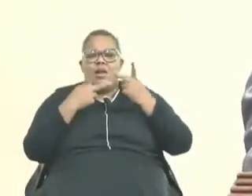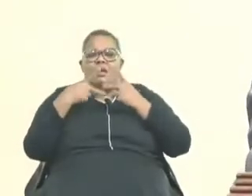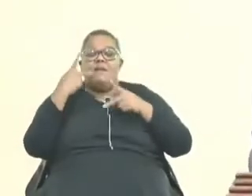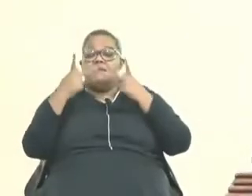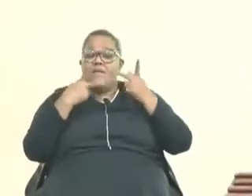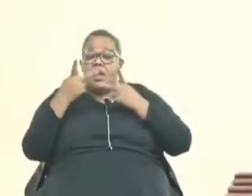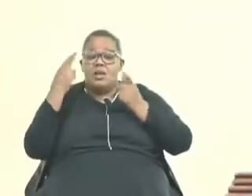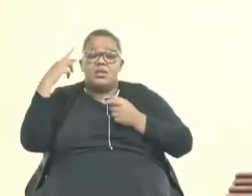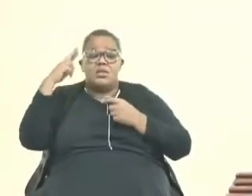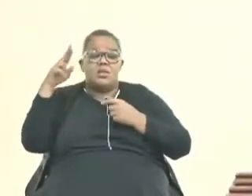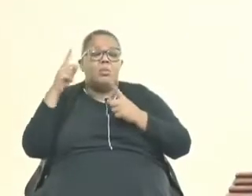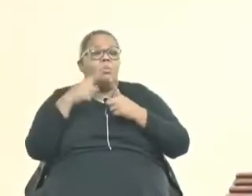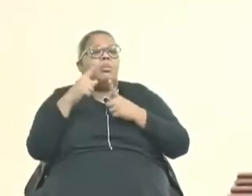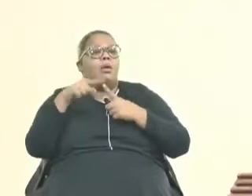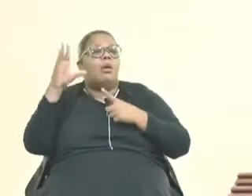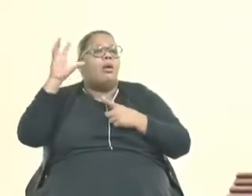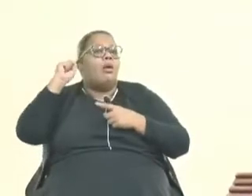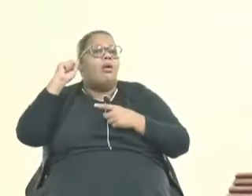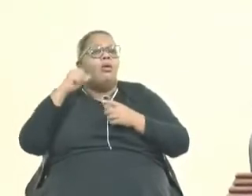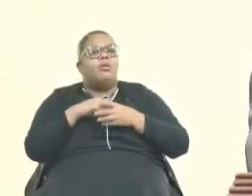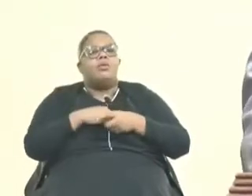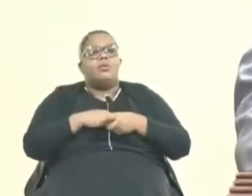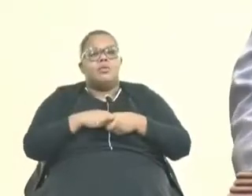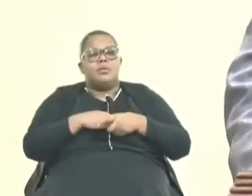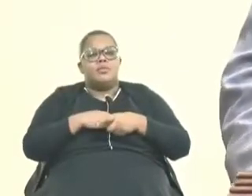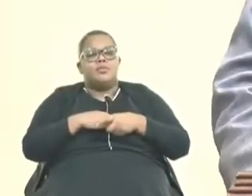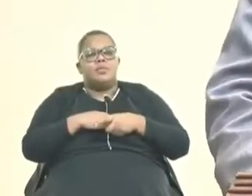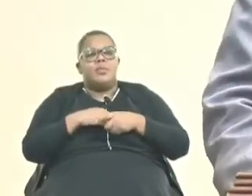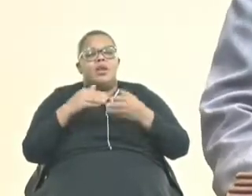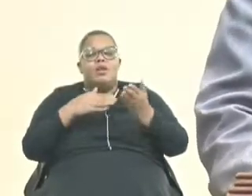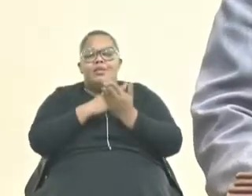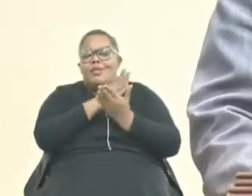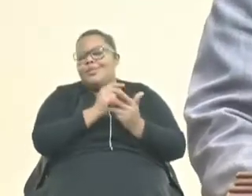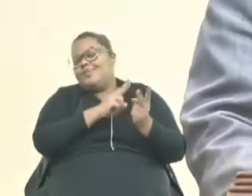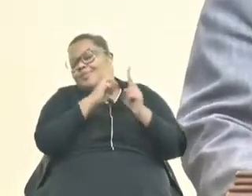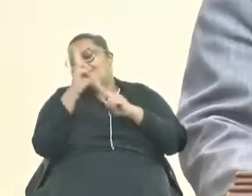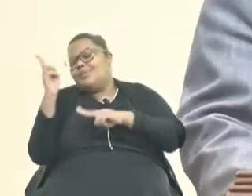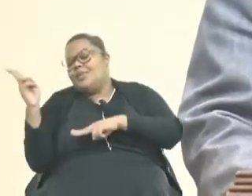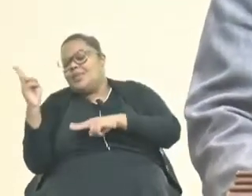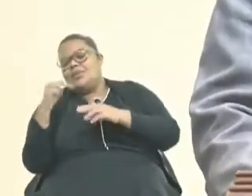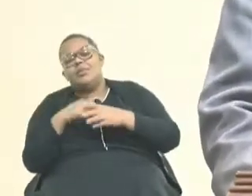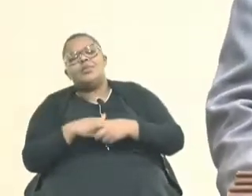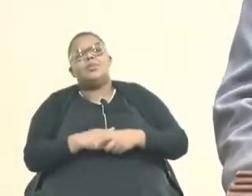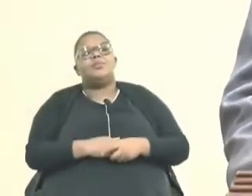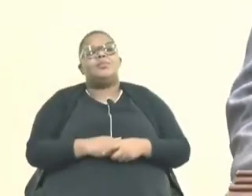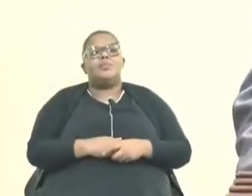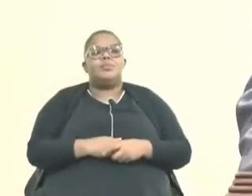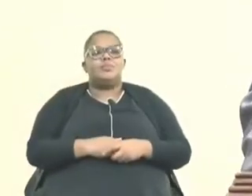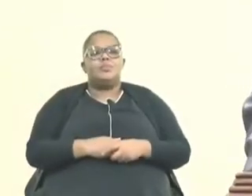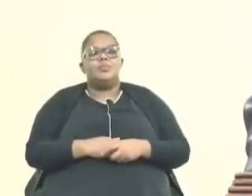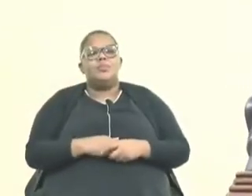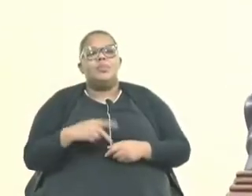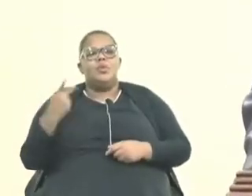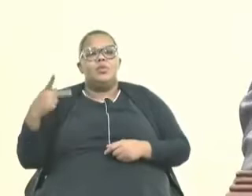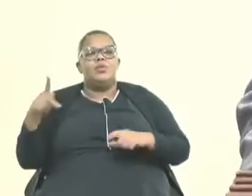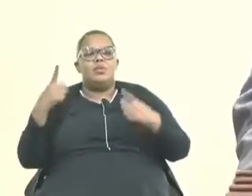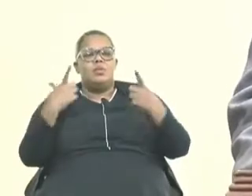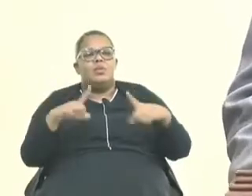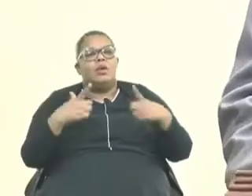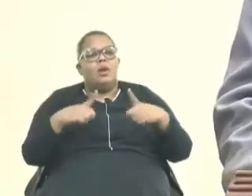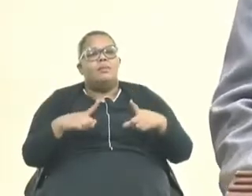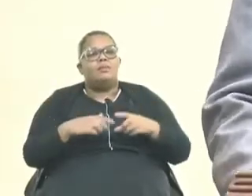porque o teu servo ouve então Samuel foi bom e se deitou no seu